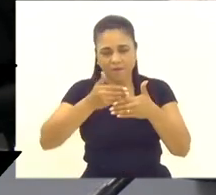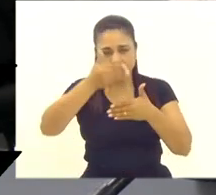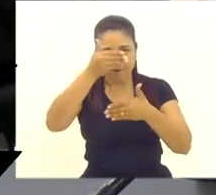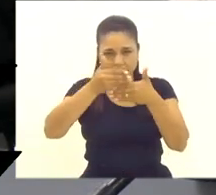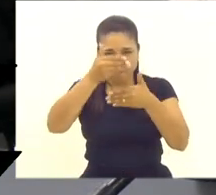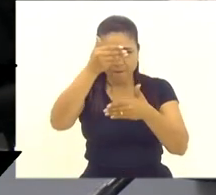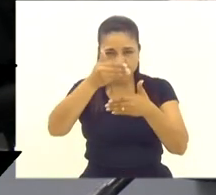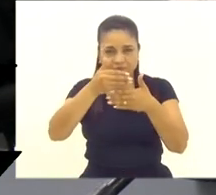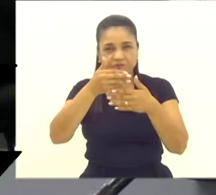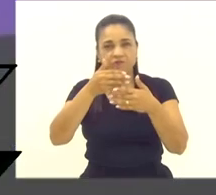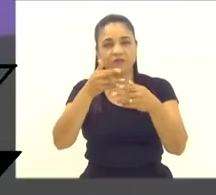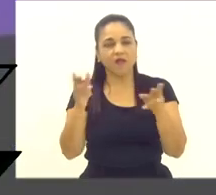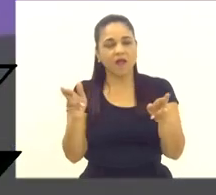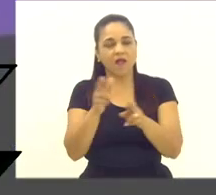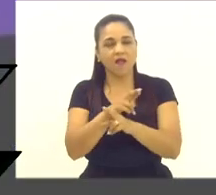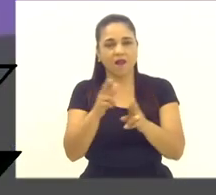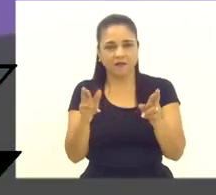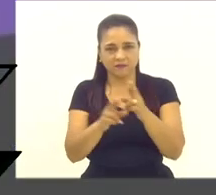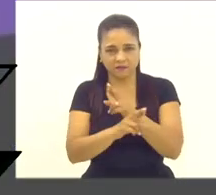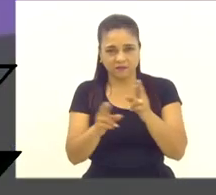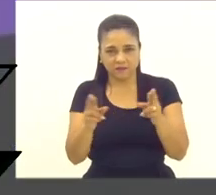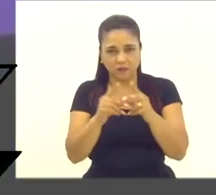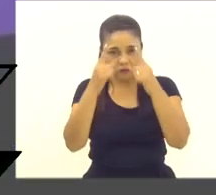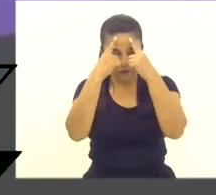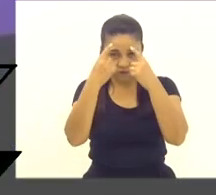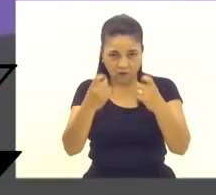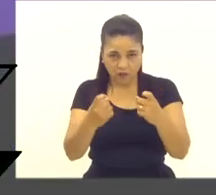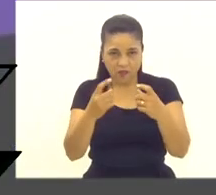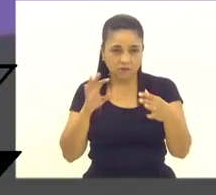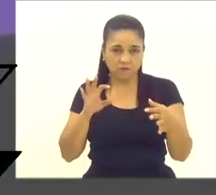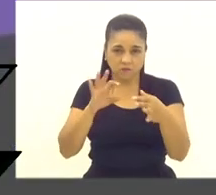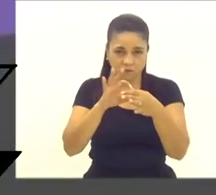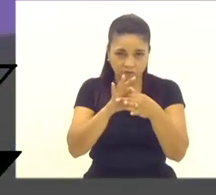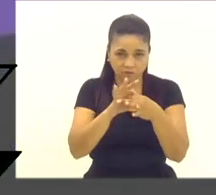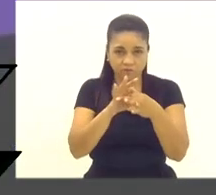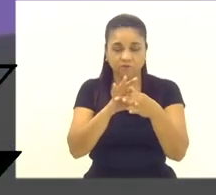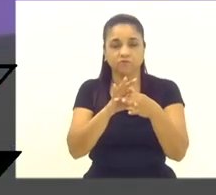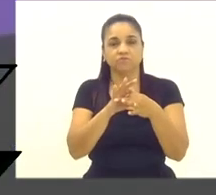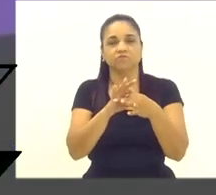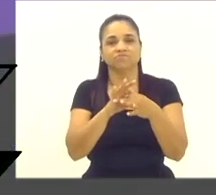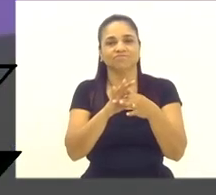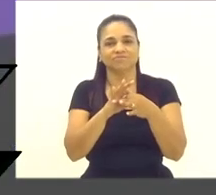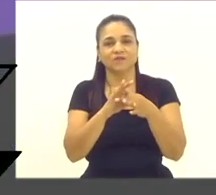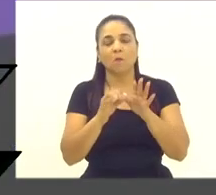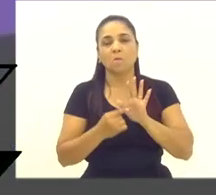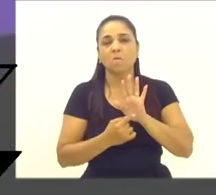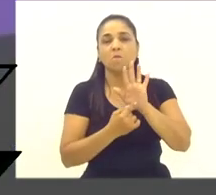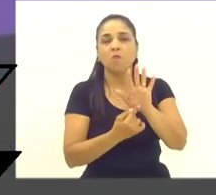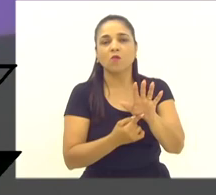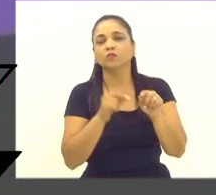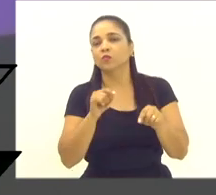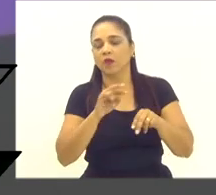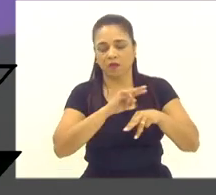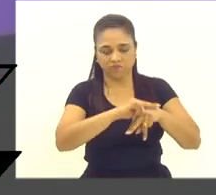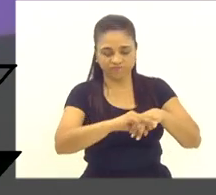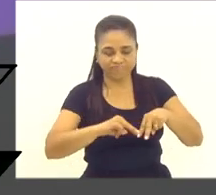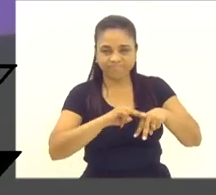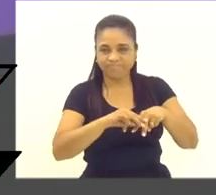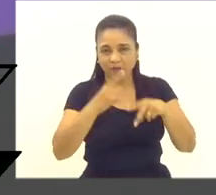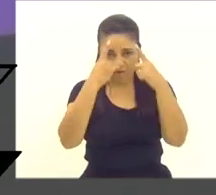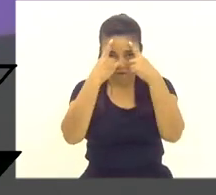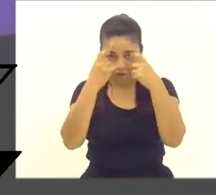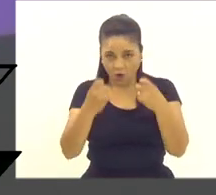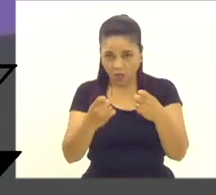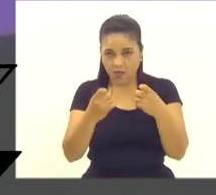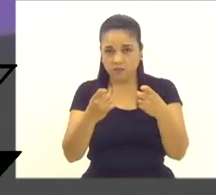tem né a relação entre conexão entre essas violências é o que configura a violência política de gênero né A questão da violência